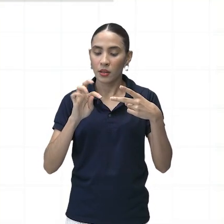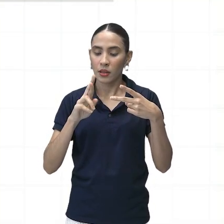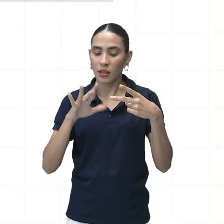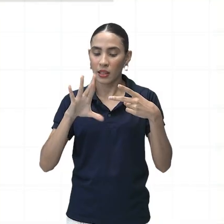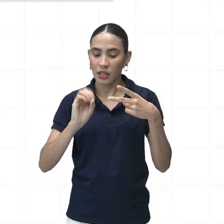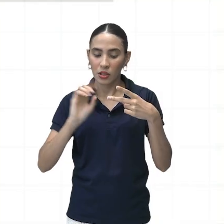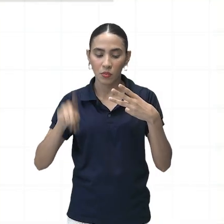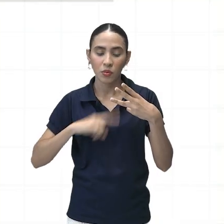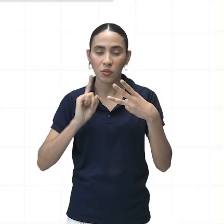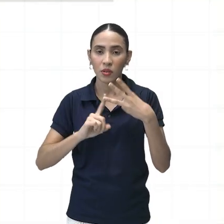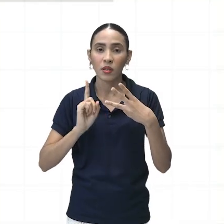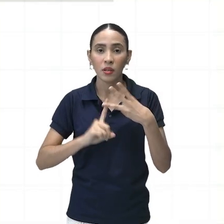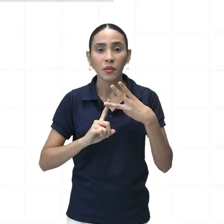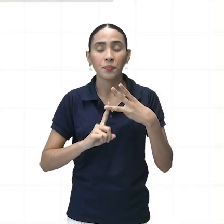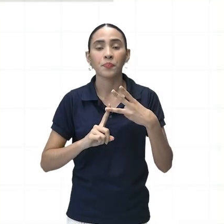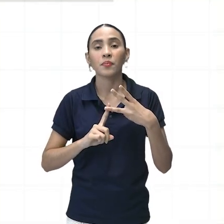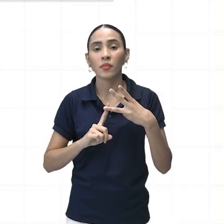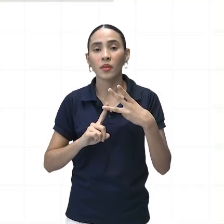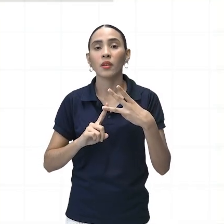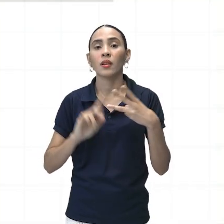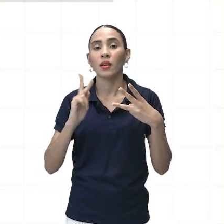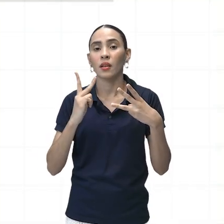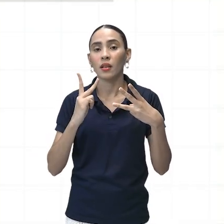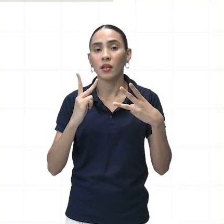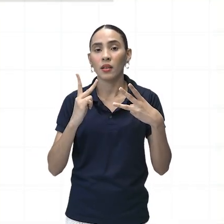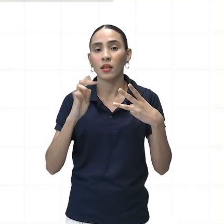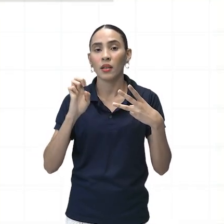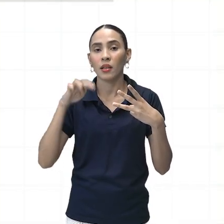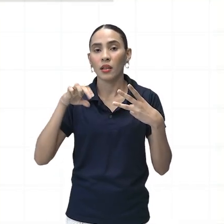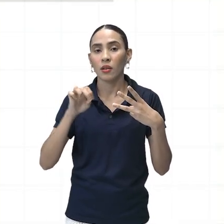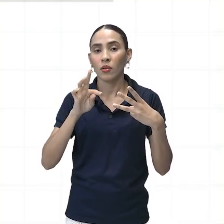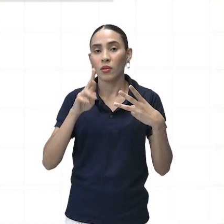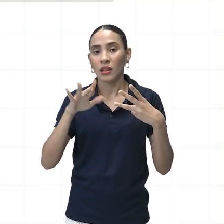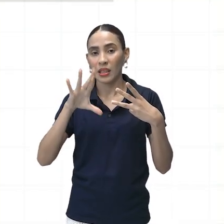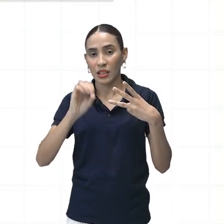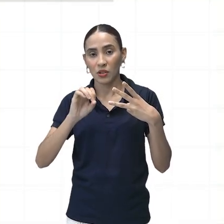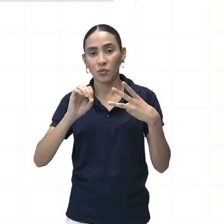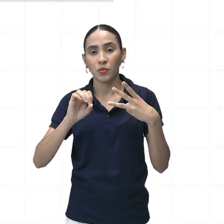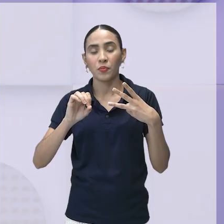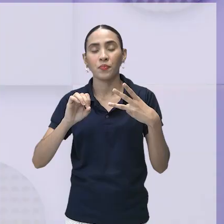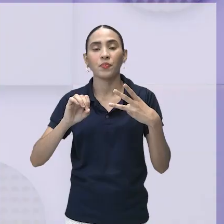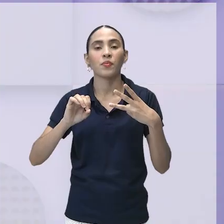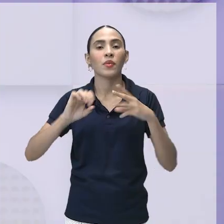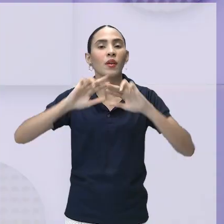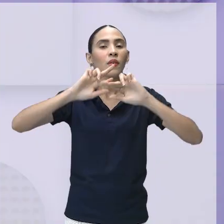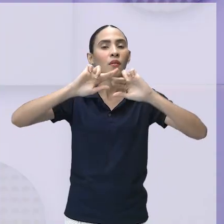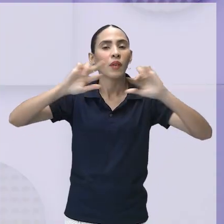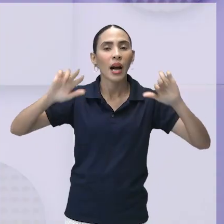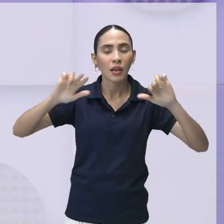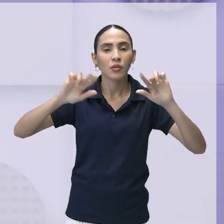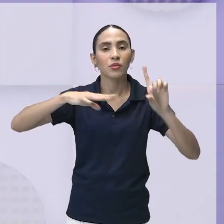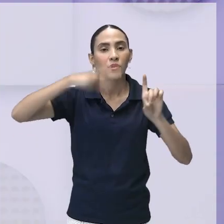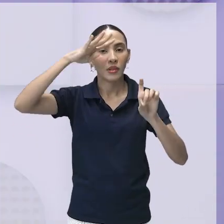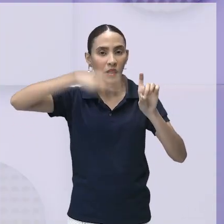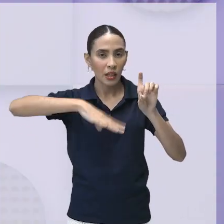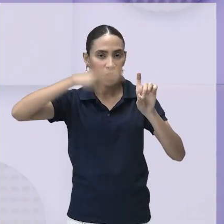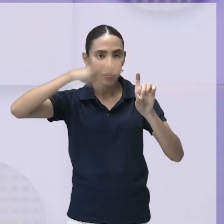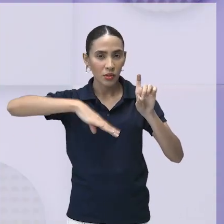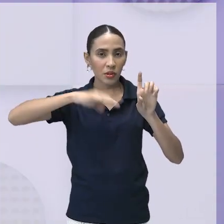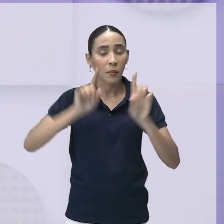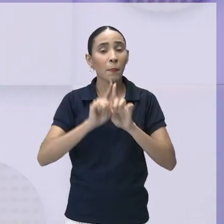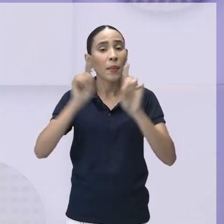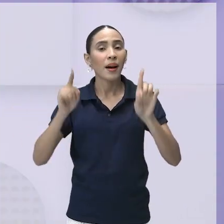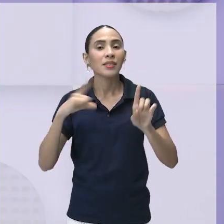em vários deuses, e também no enoteísmo, que é a crença em vários